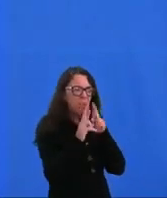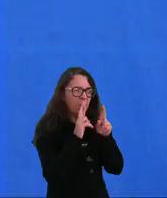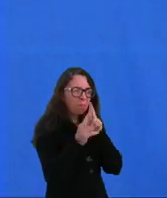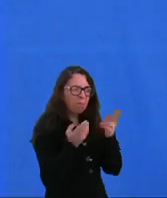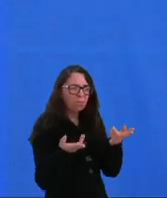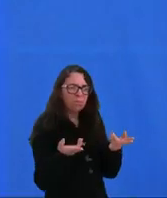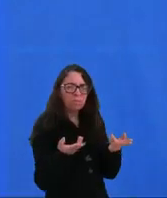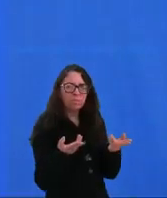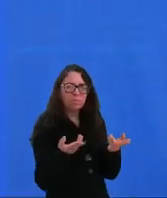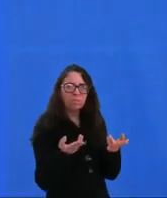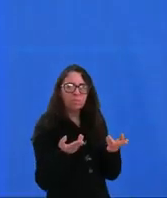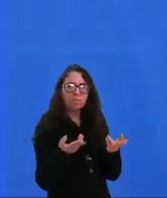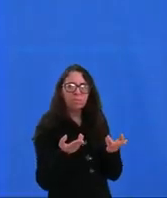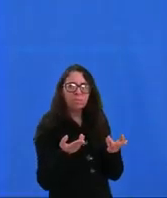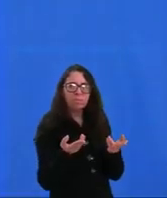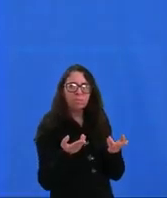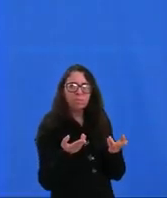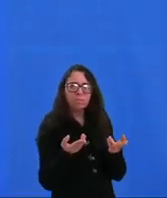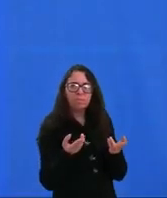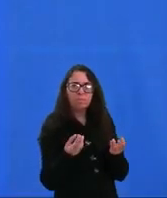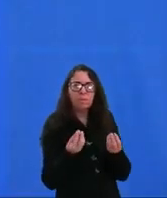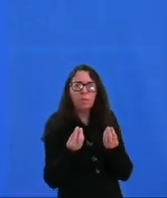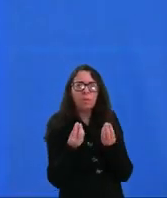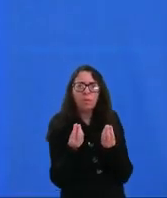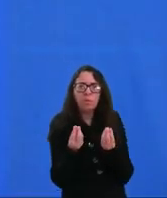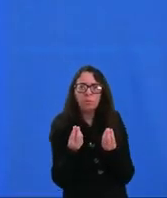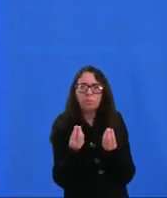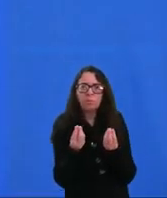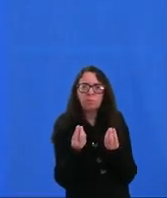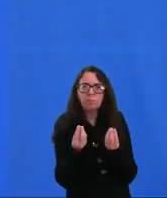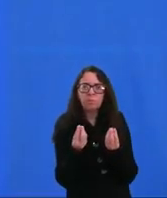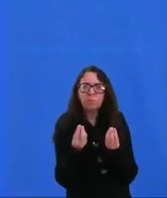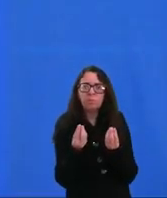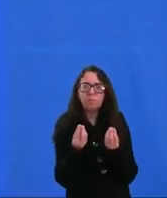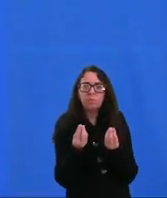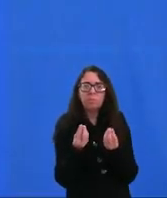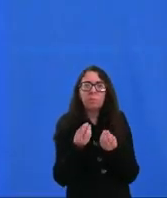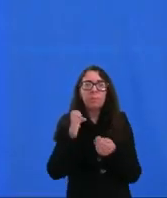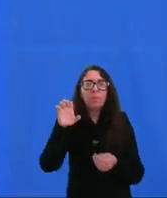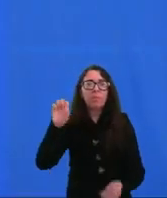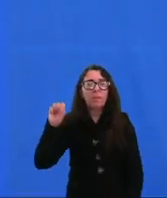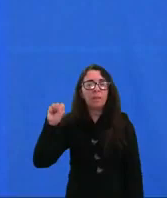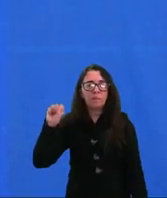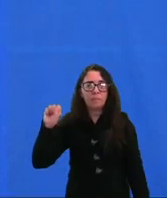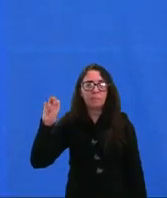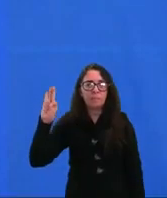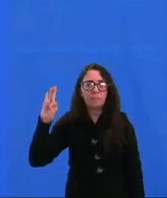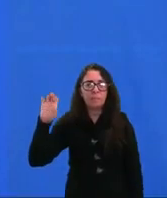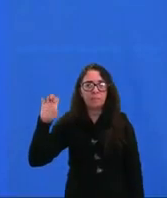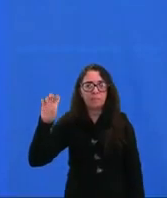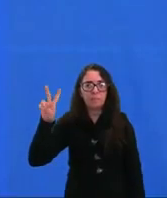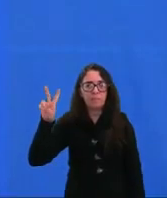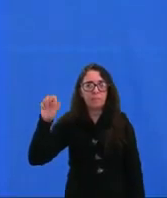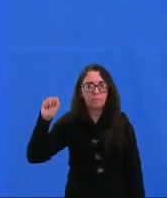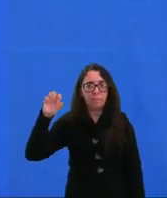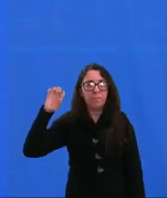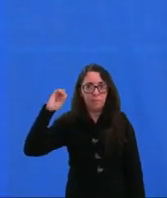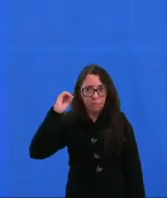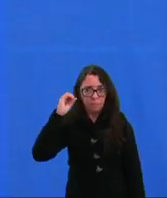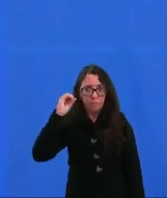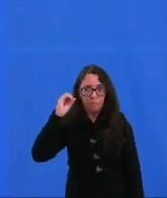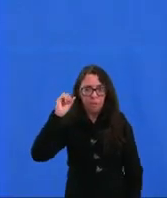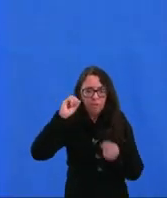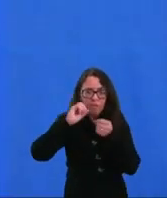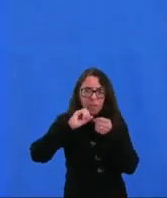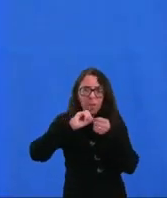Veja, amados, quando a gente age na sabedoria do Espírito Santo, isso vai